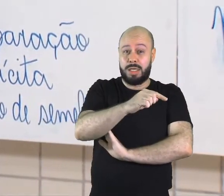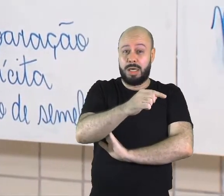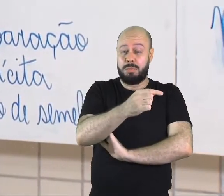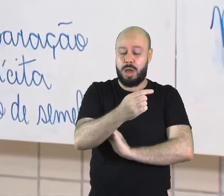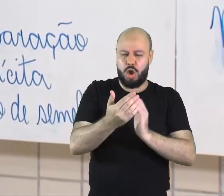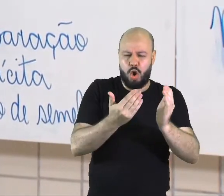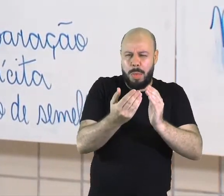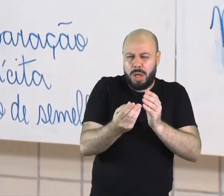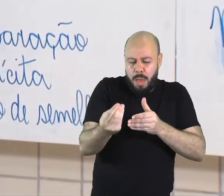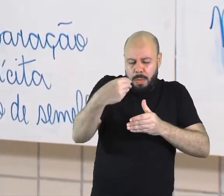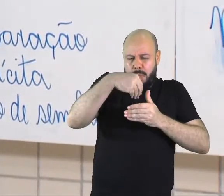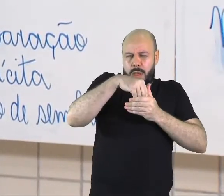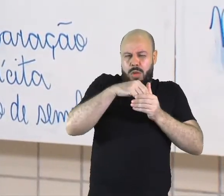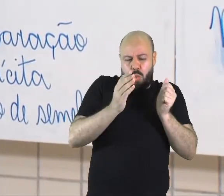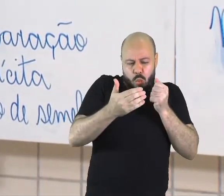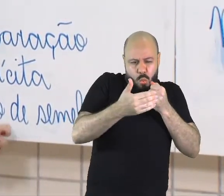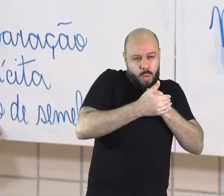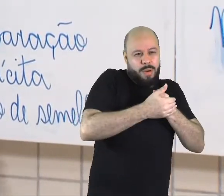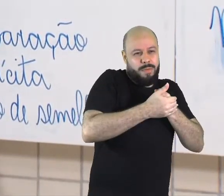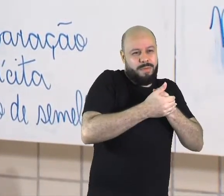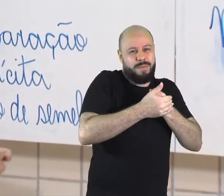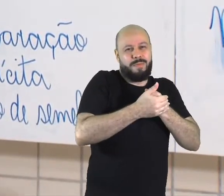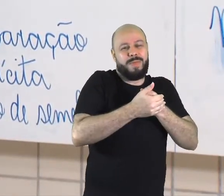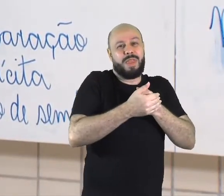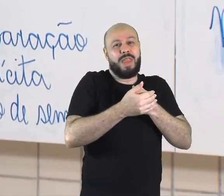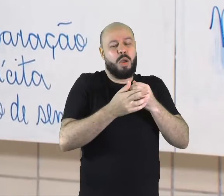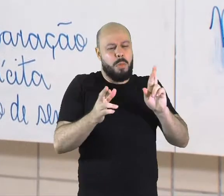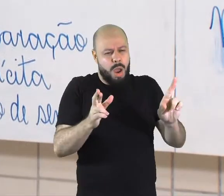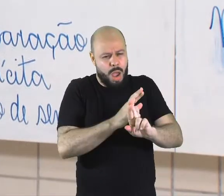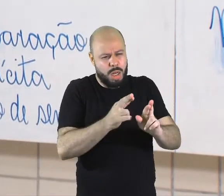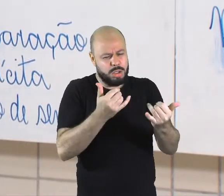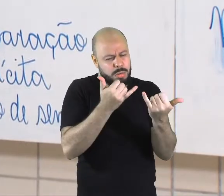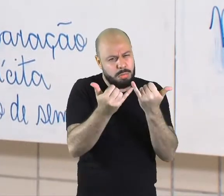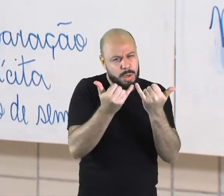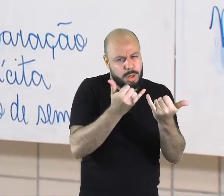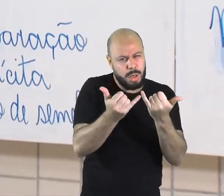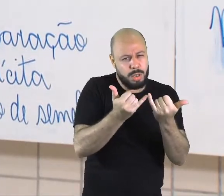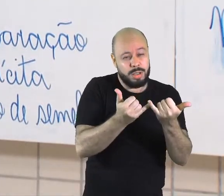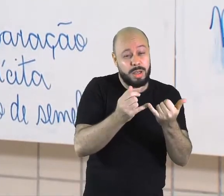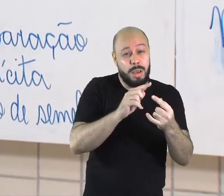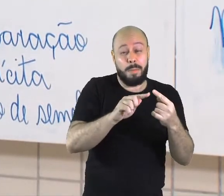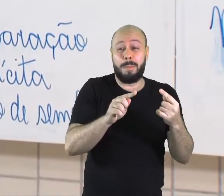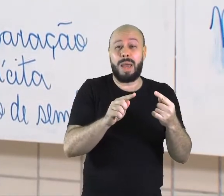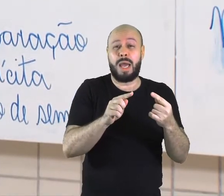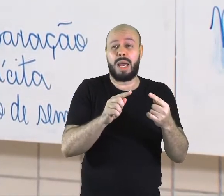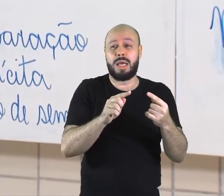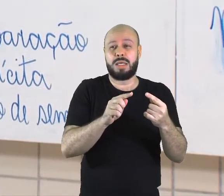é implícita. É estabelecida uma relação de semelhança, mas sem